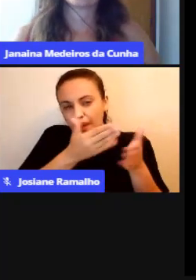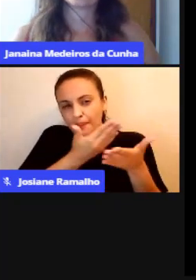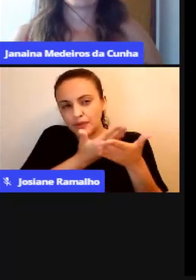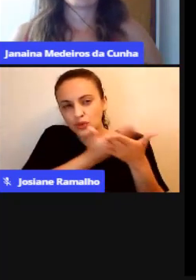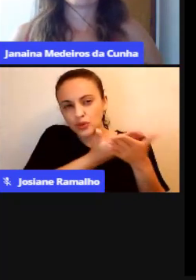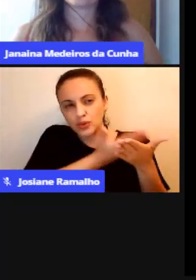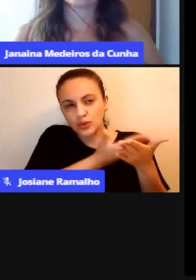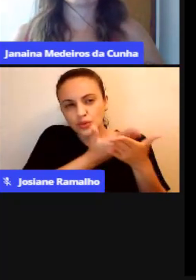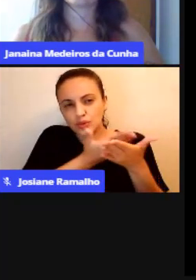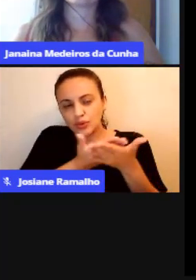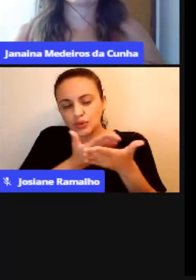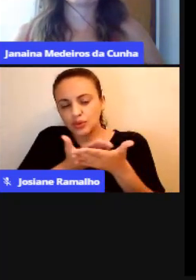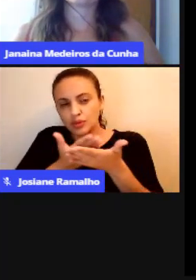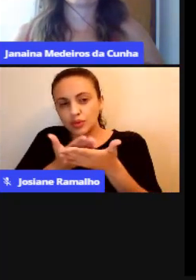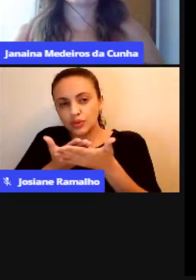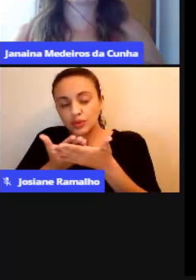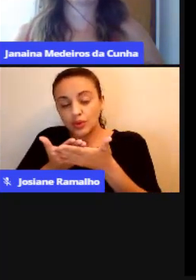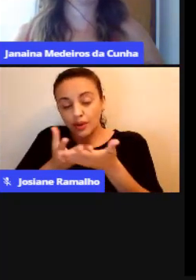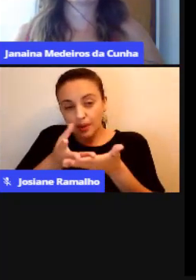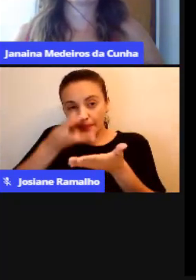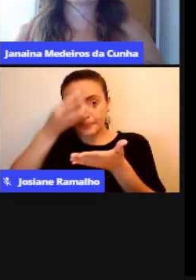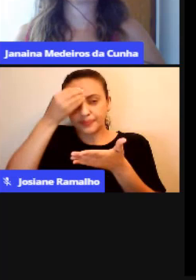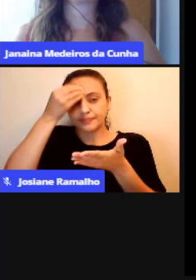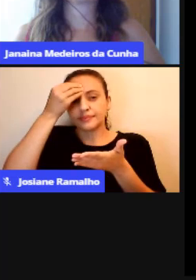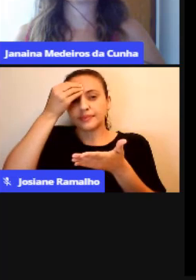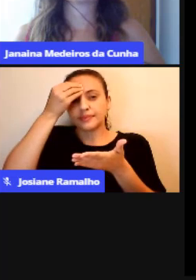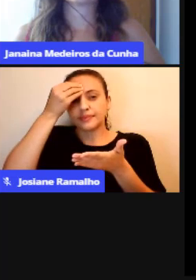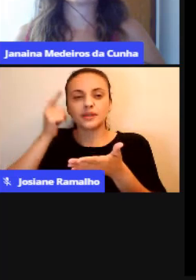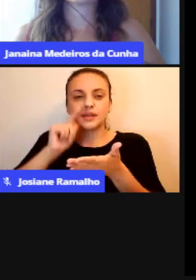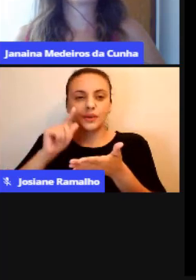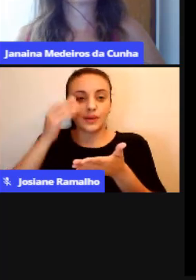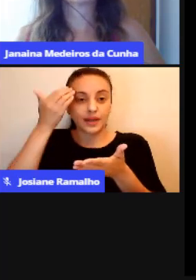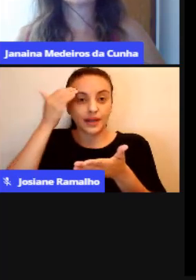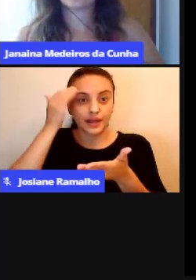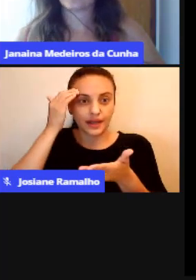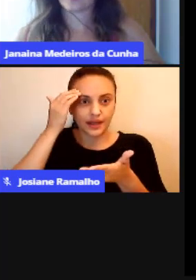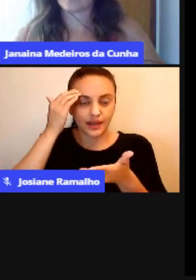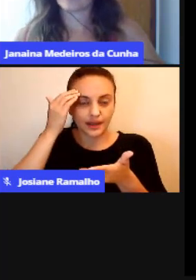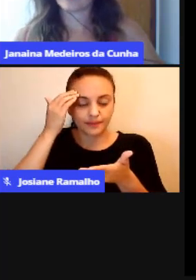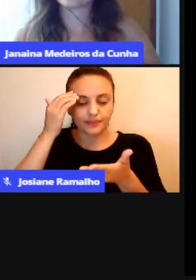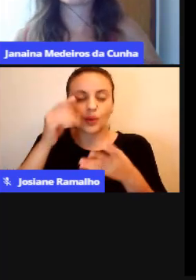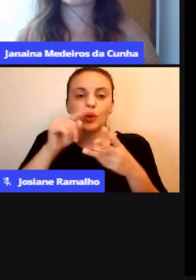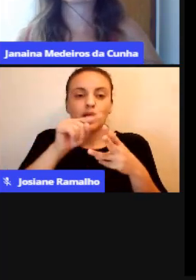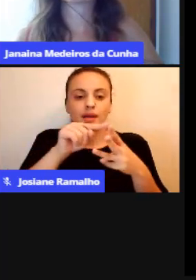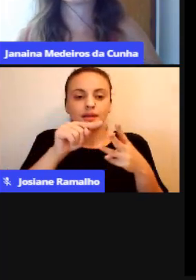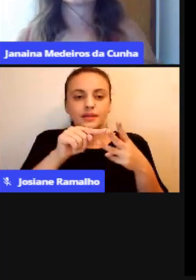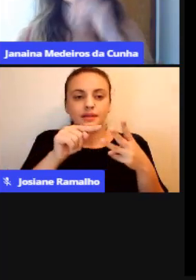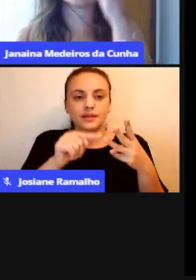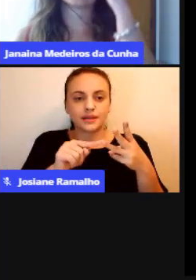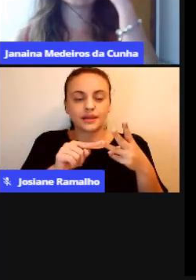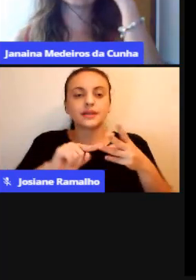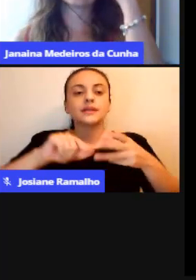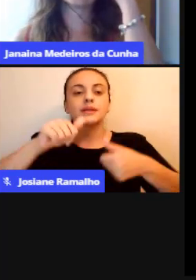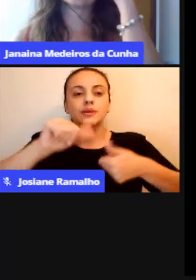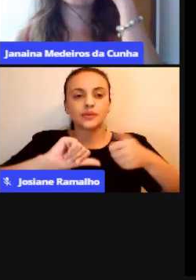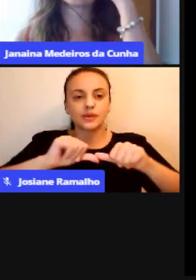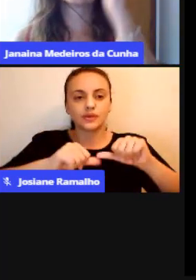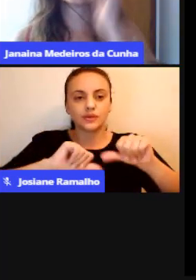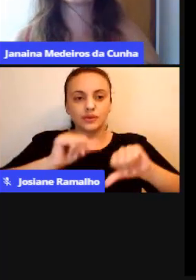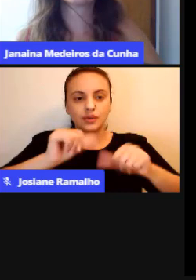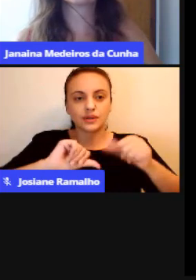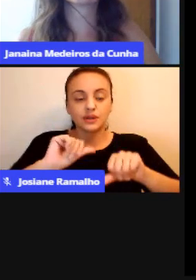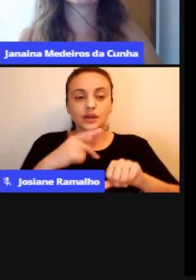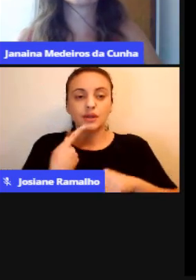demonstrando para mim agora, né? Então, esses são os 3 tipos de avaliações que nós temos, que nós